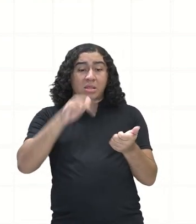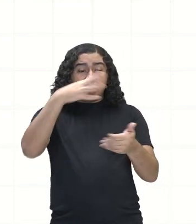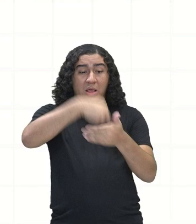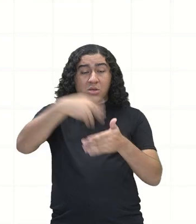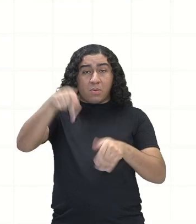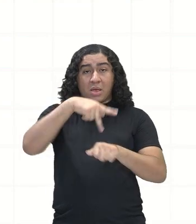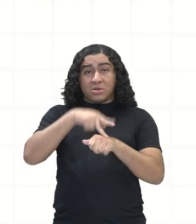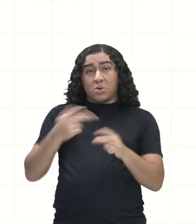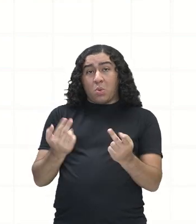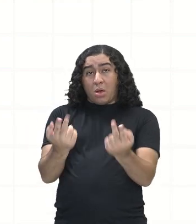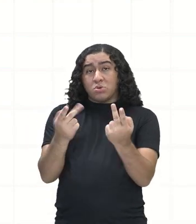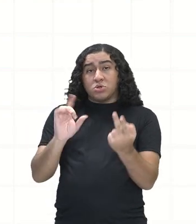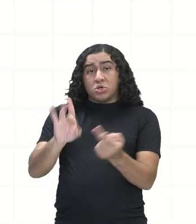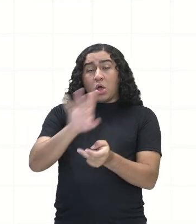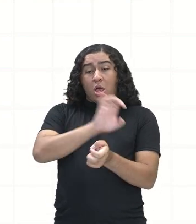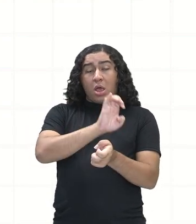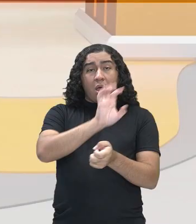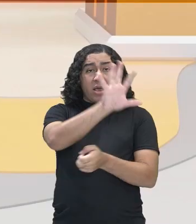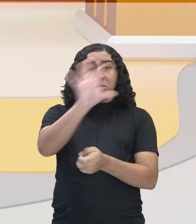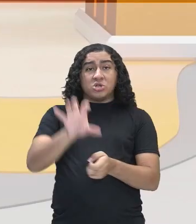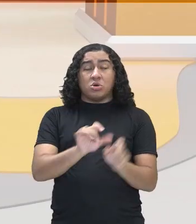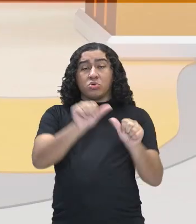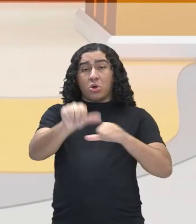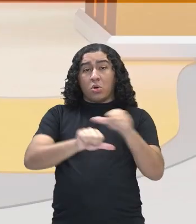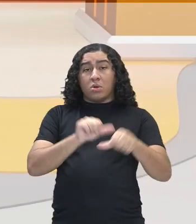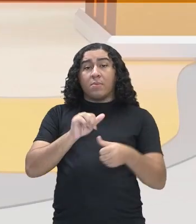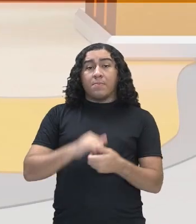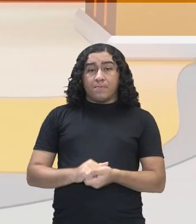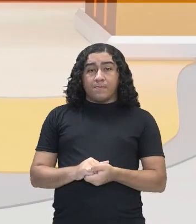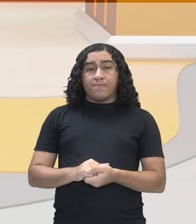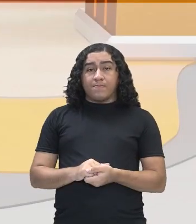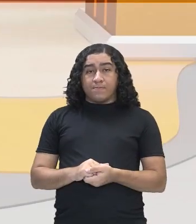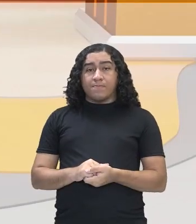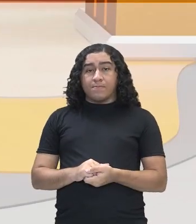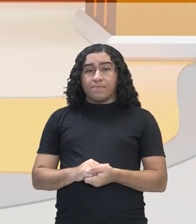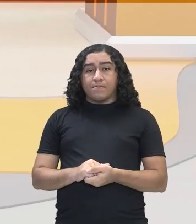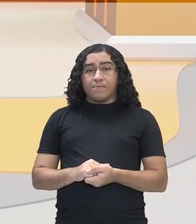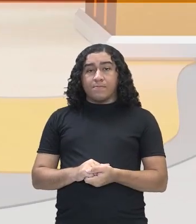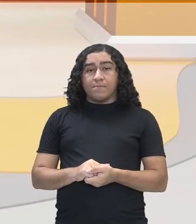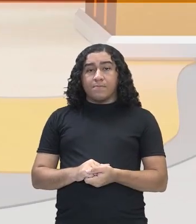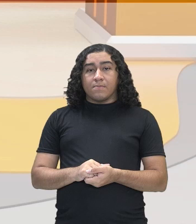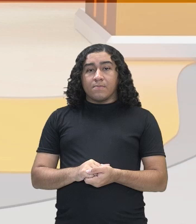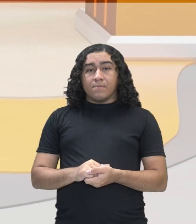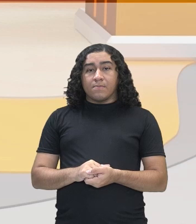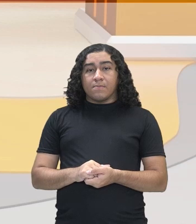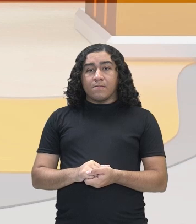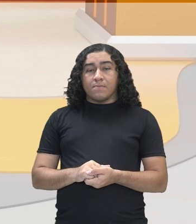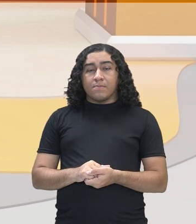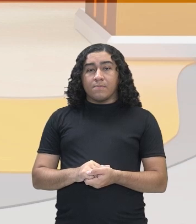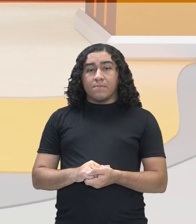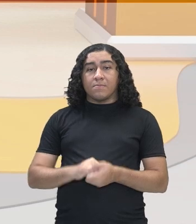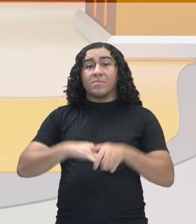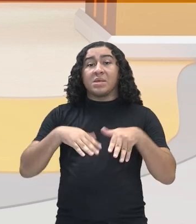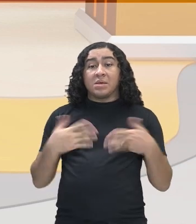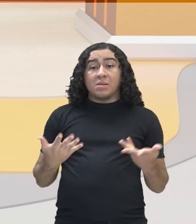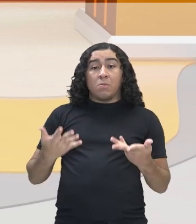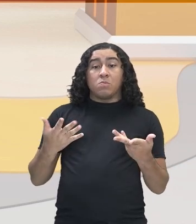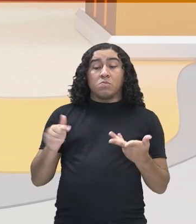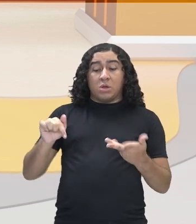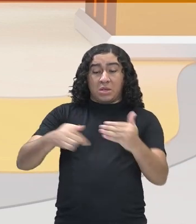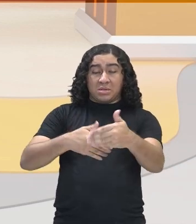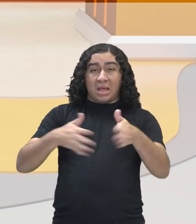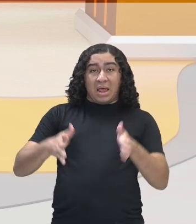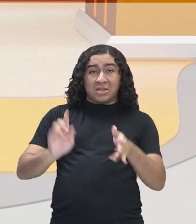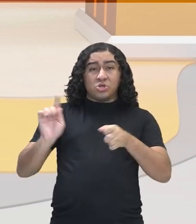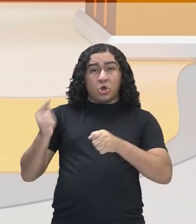mesmo país, só mudam de região, né? Como é o caso dos deslocados internos. Pessoal, aqui nas nossas aulas de geografia, apesar do